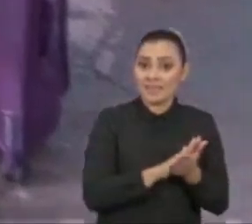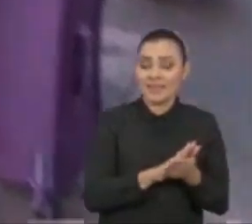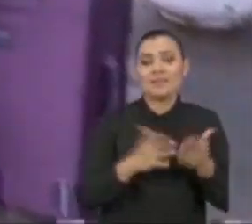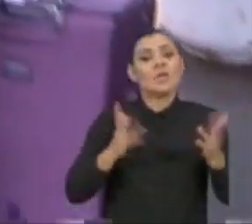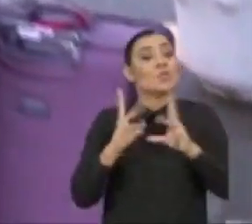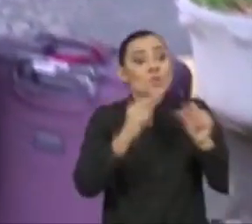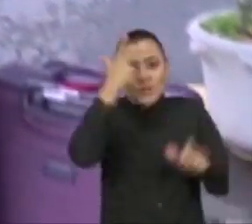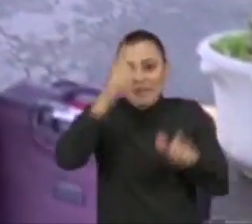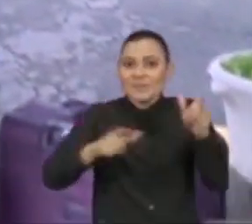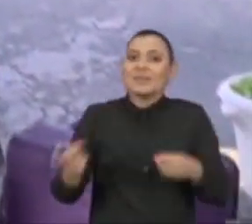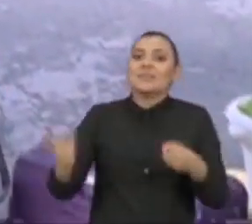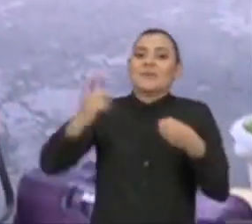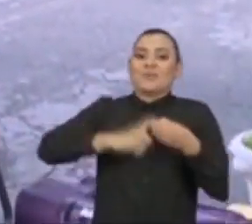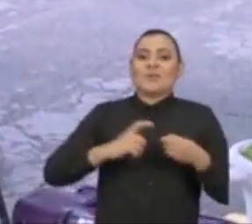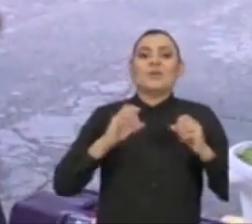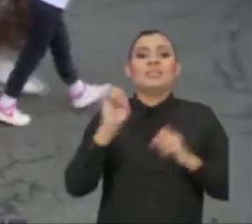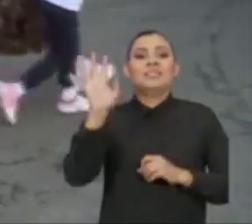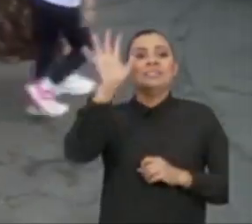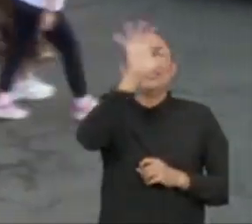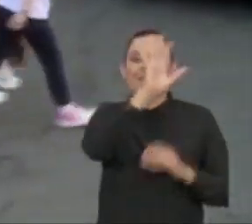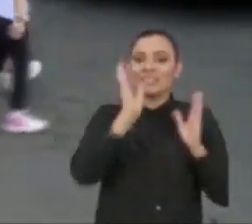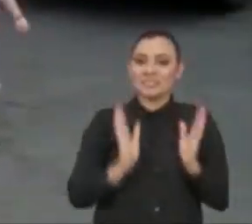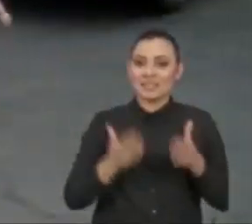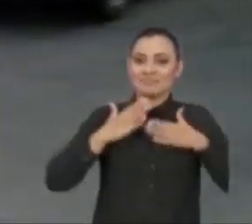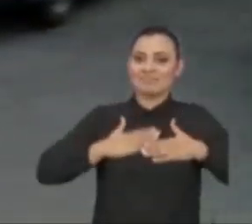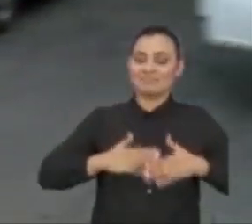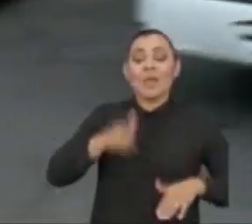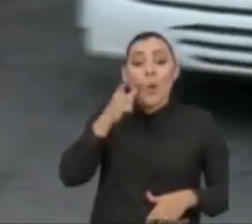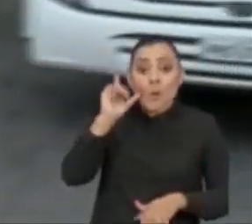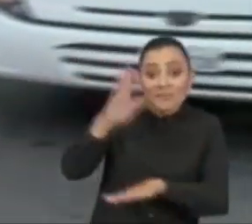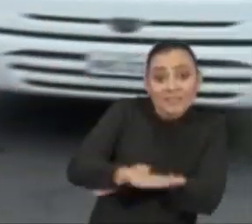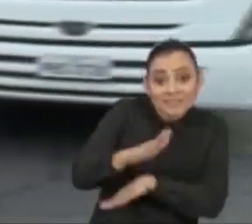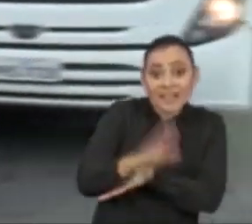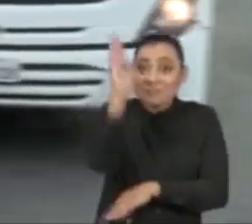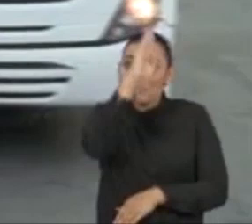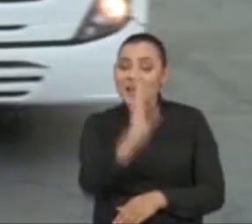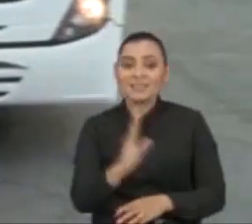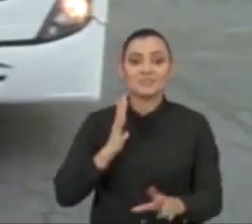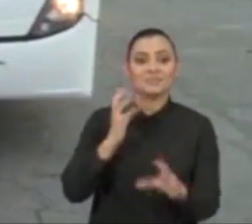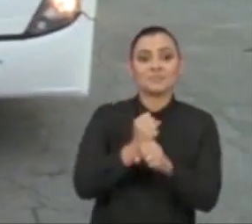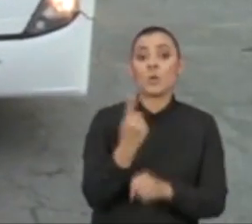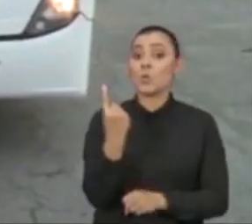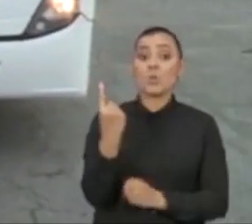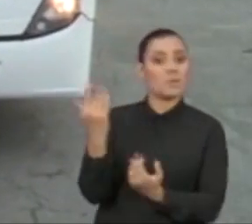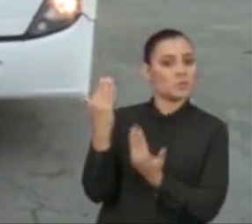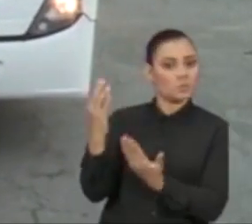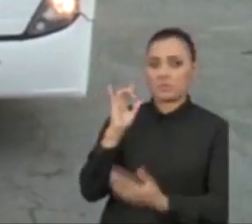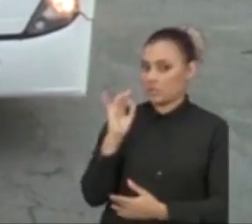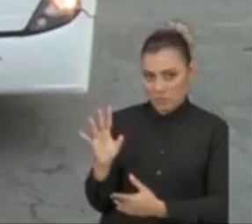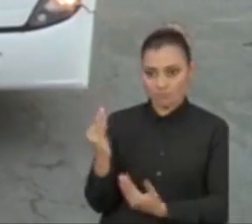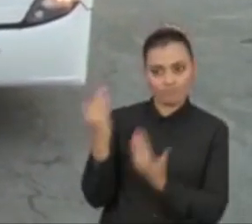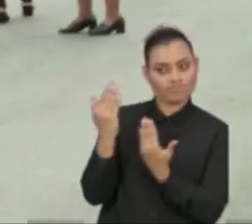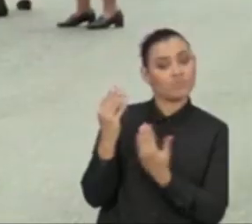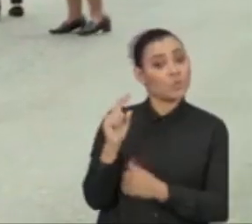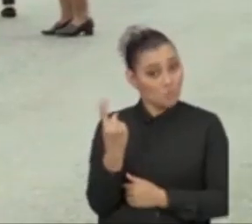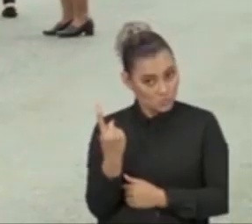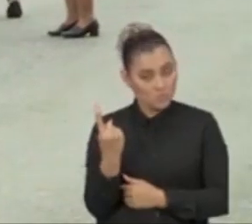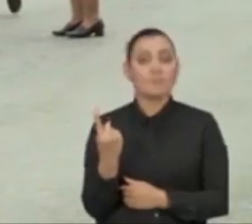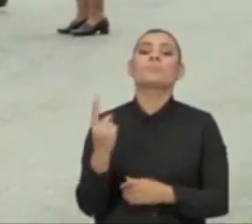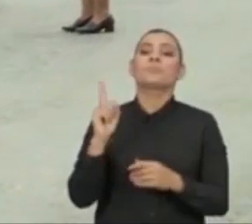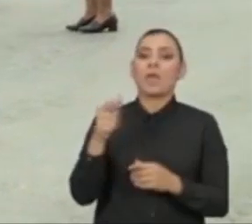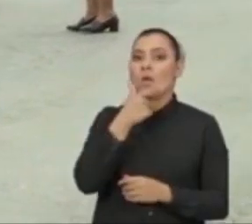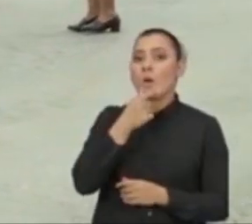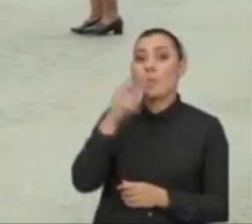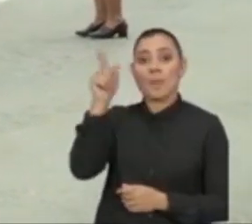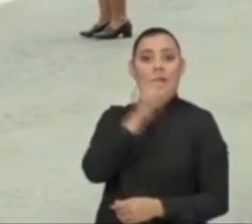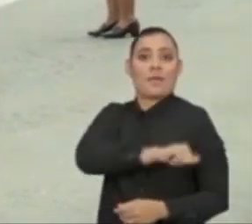as pessoas voltaram aos 9 estados de origem. Até a tarde de ontem, o Brasil registrava apenas uma suspeita do novo coronavírus num paciente